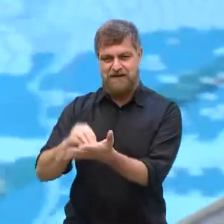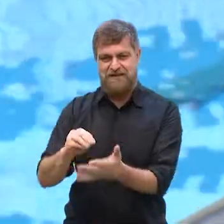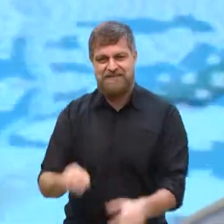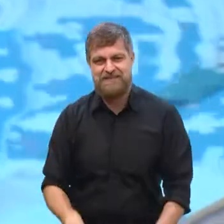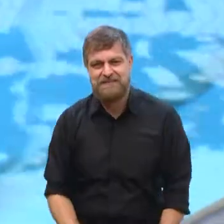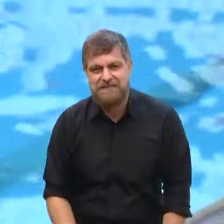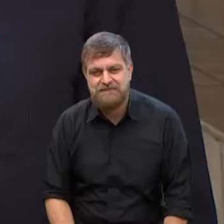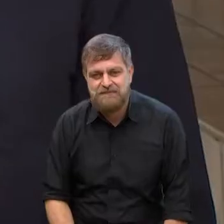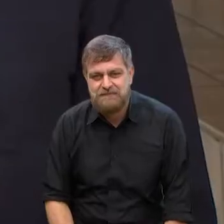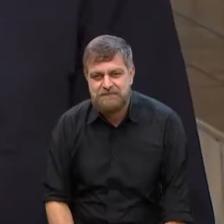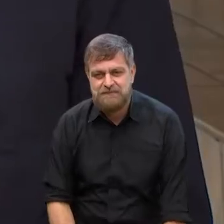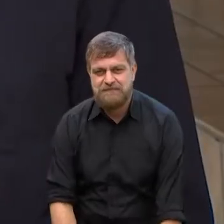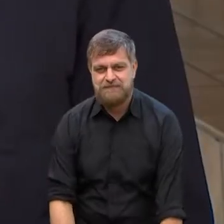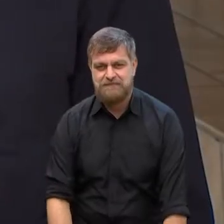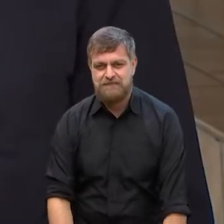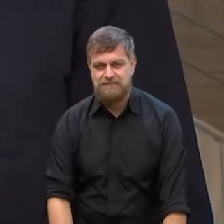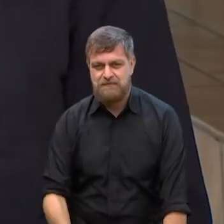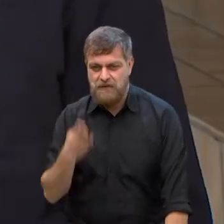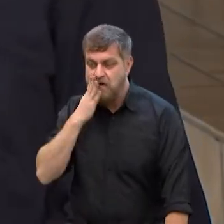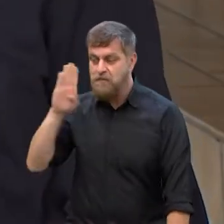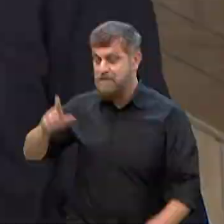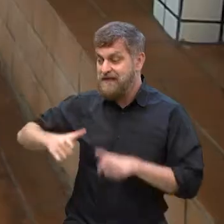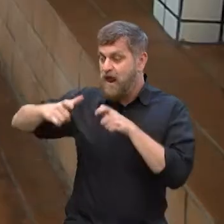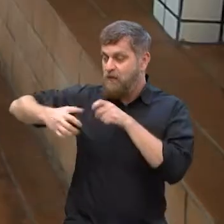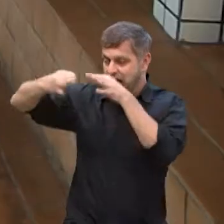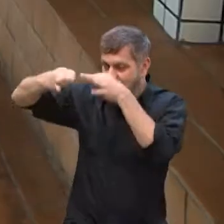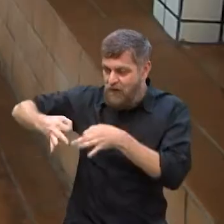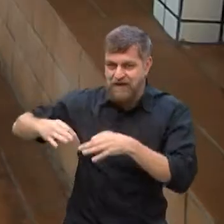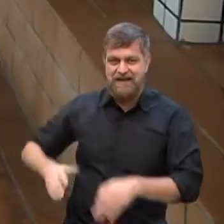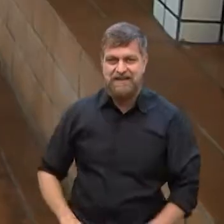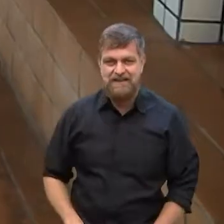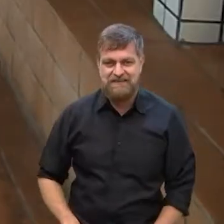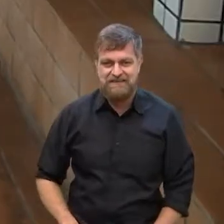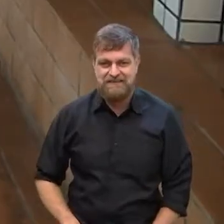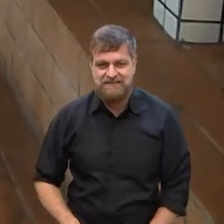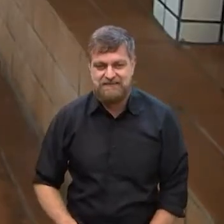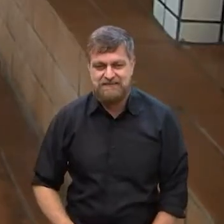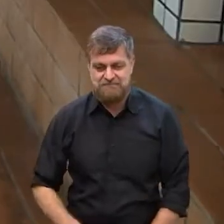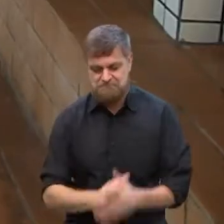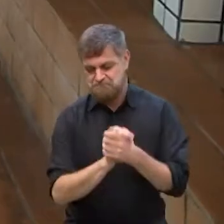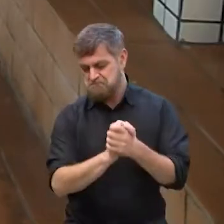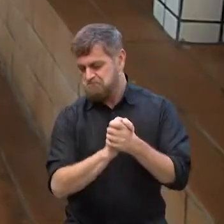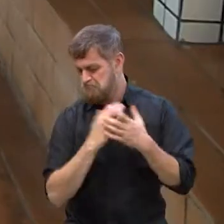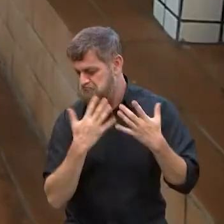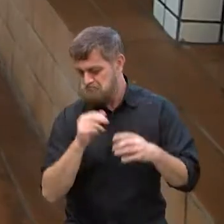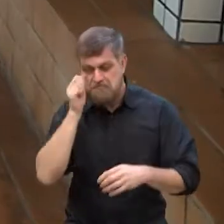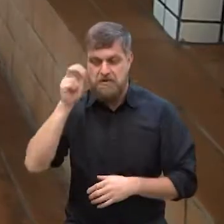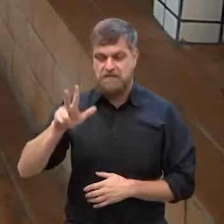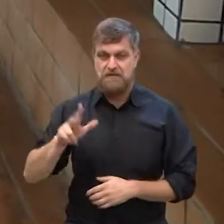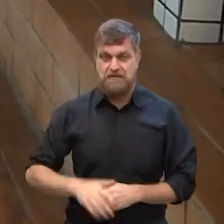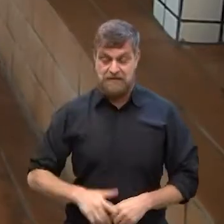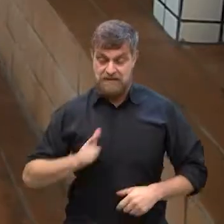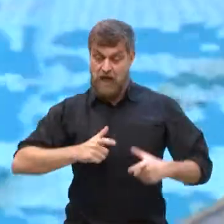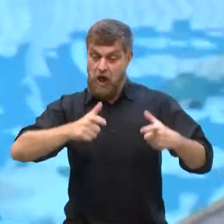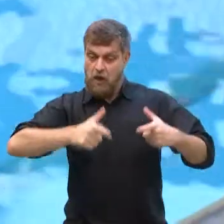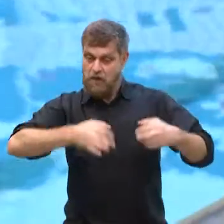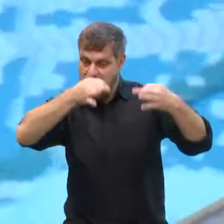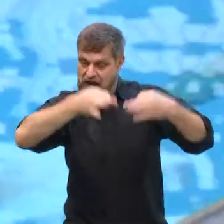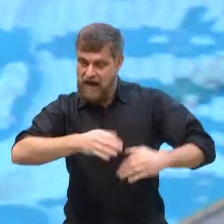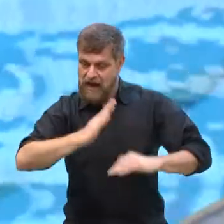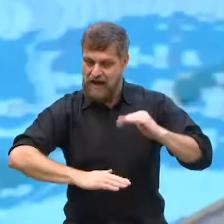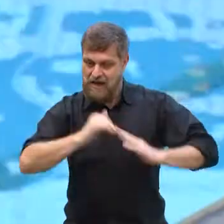agora. Boa, você fez a promessa no lugar certo. Tá vendo? Parabéns, você foi bem esperta. Algumas coisas a gente precisa saber onde